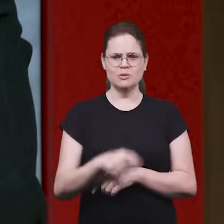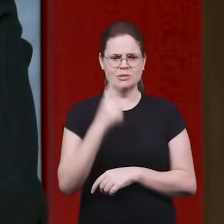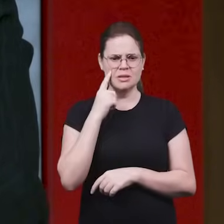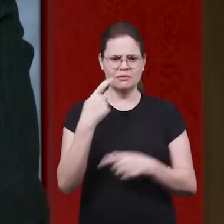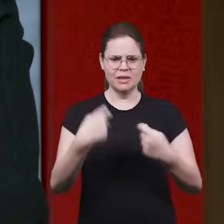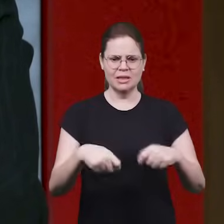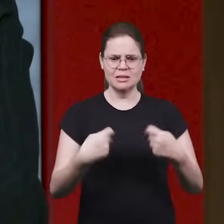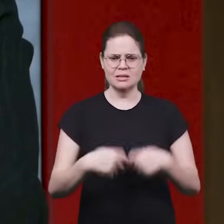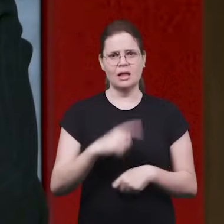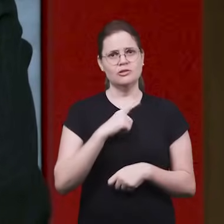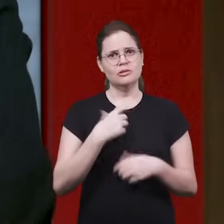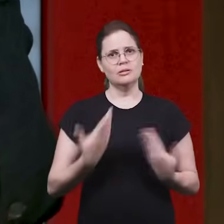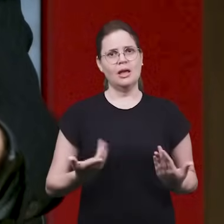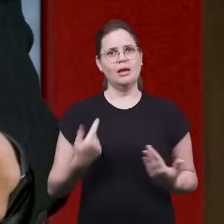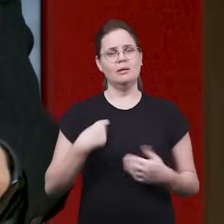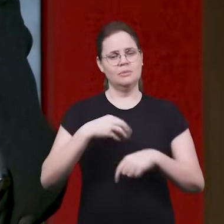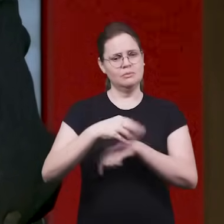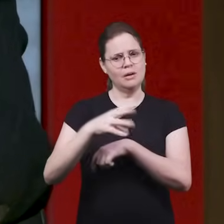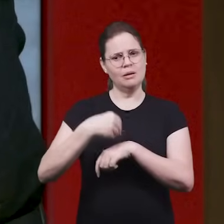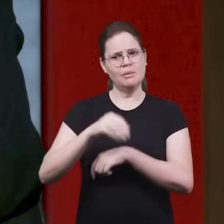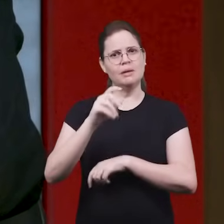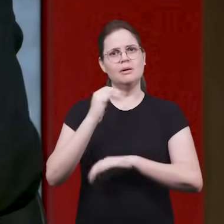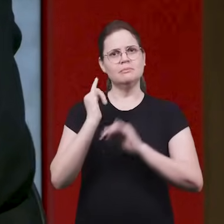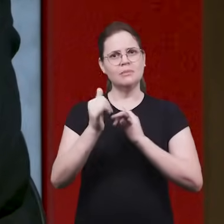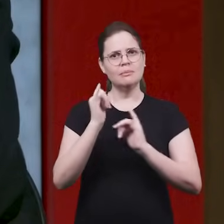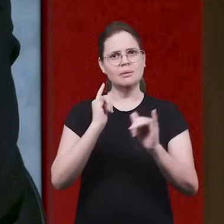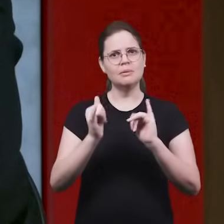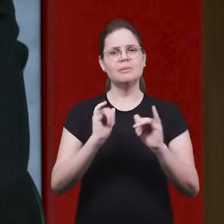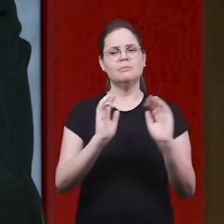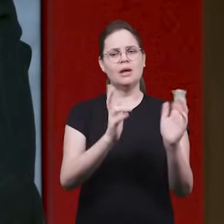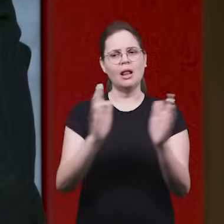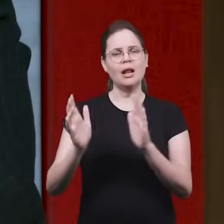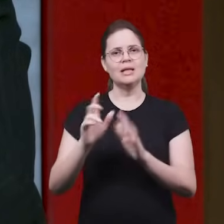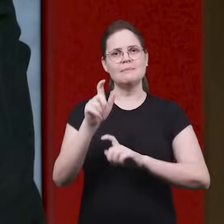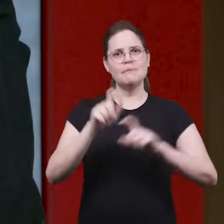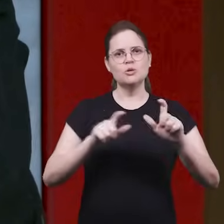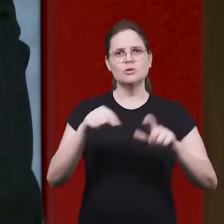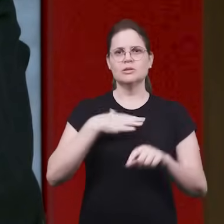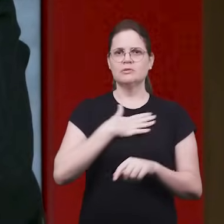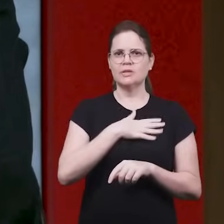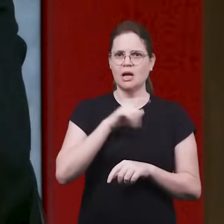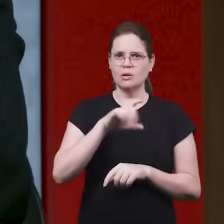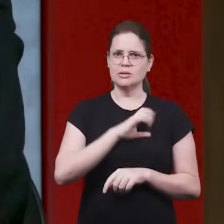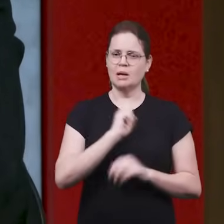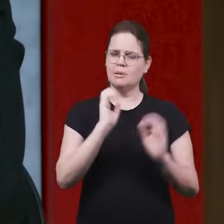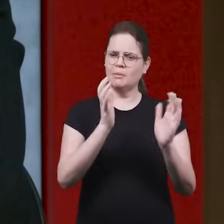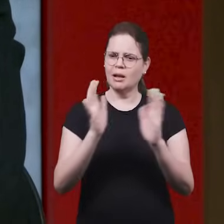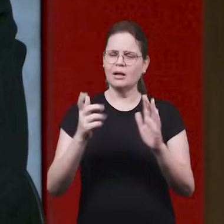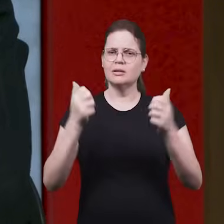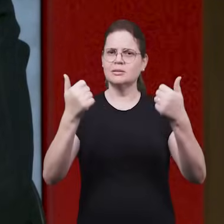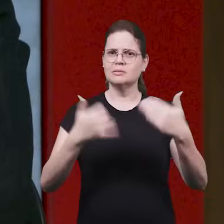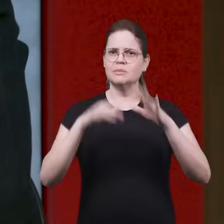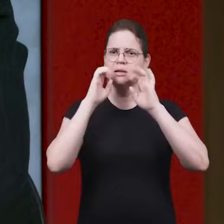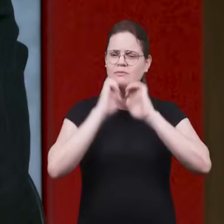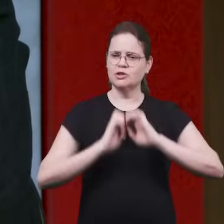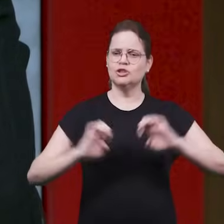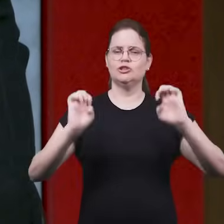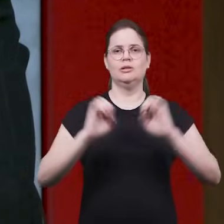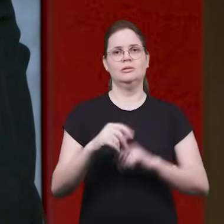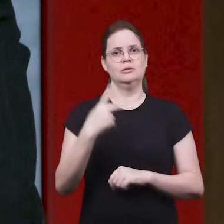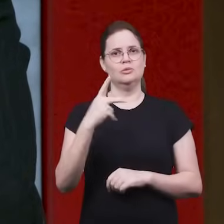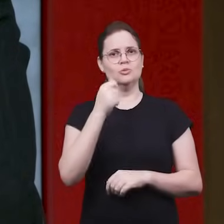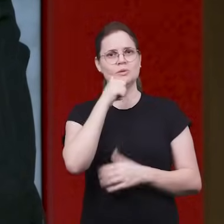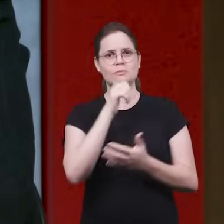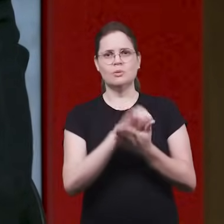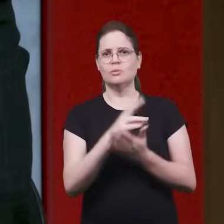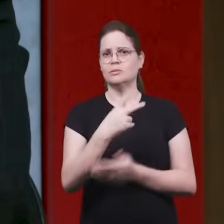coração necessitado, para falar bem aos ouvidos das pessoas que você ama, seu companheiro, sua esposa, seus